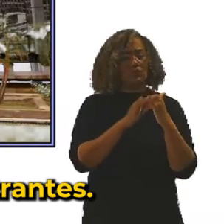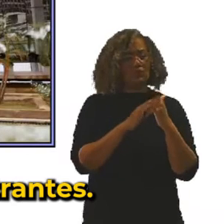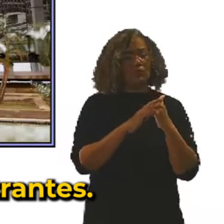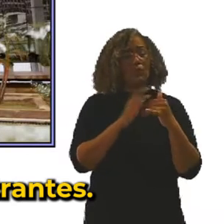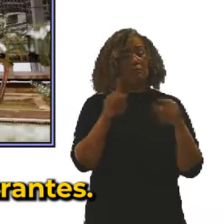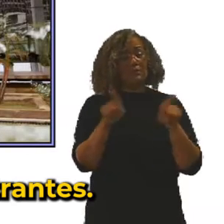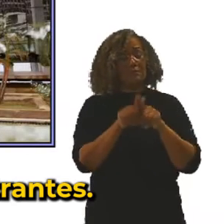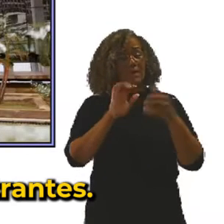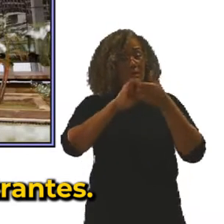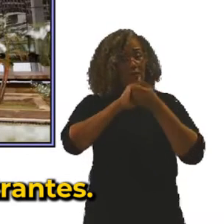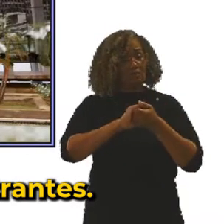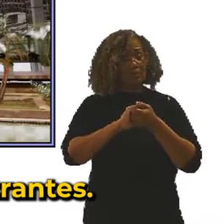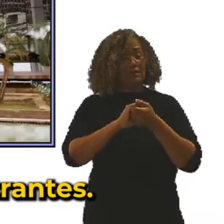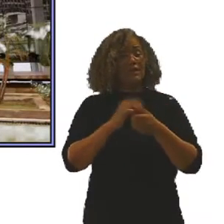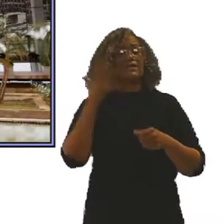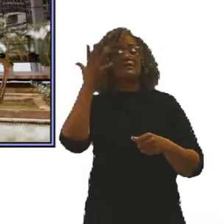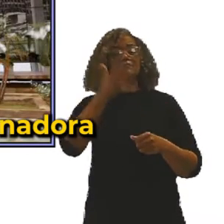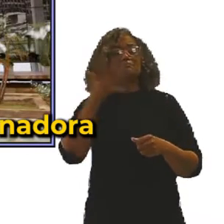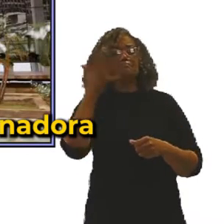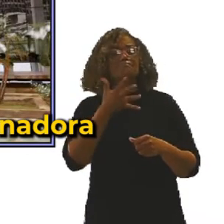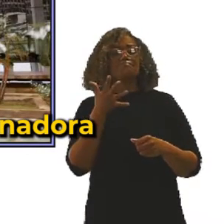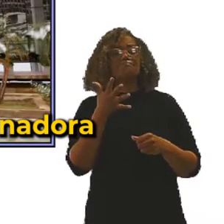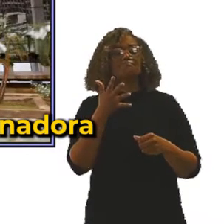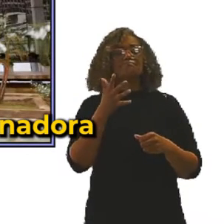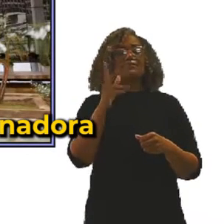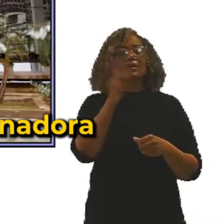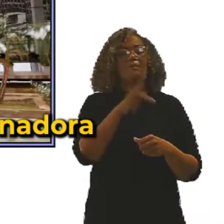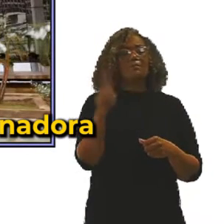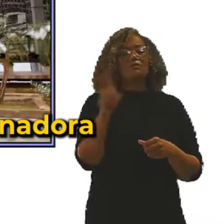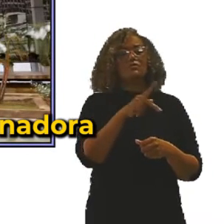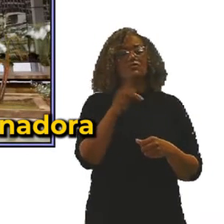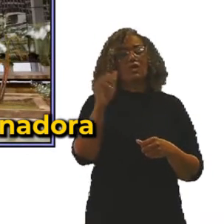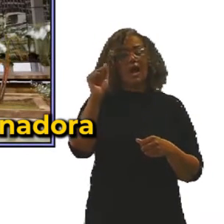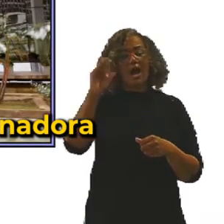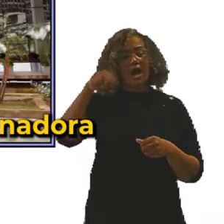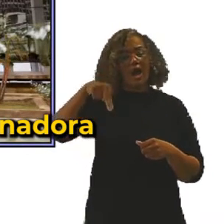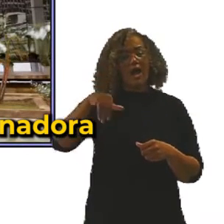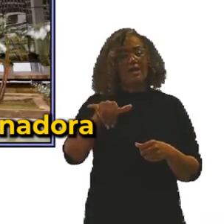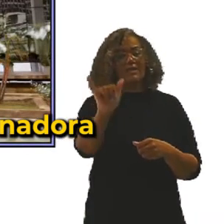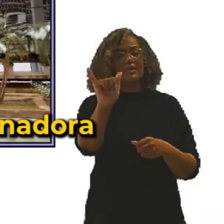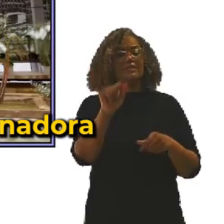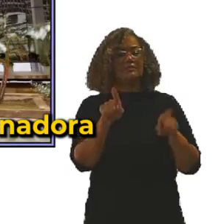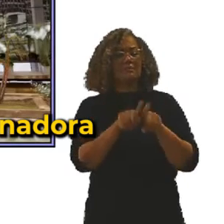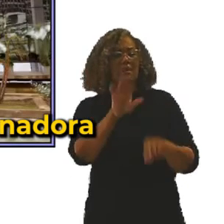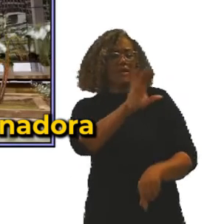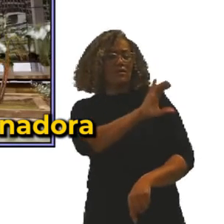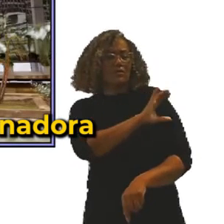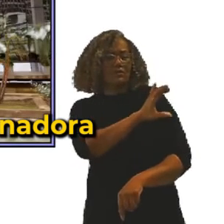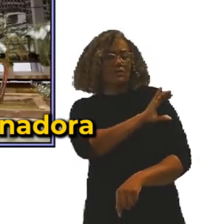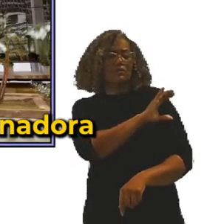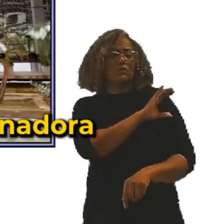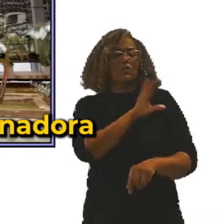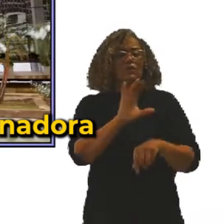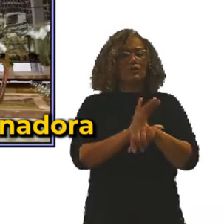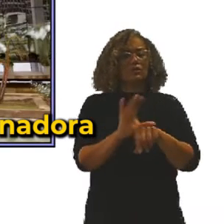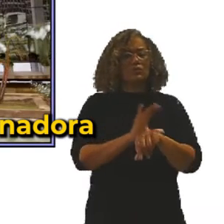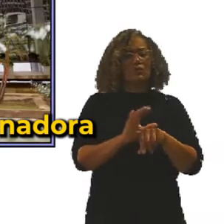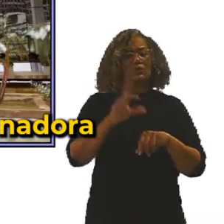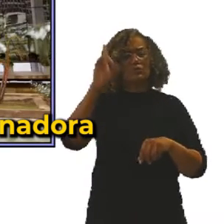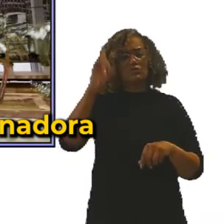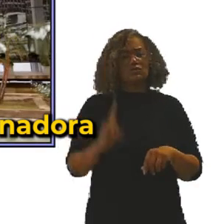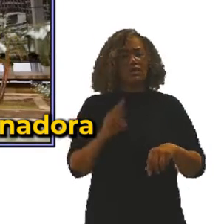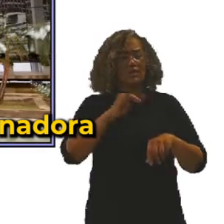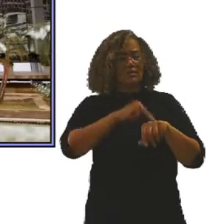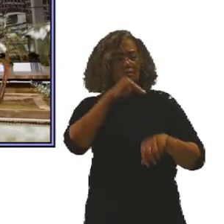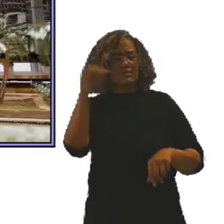cumprimento especial às nossas palestrantes, professora doutora Ani, digníssima coordenadora dos cursos de graduação em Direito e do